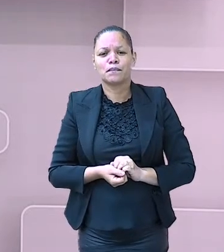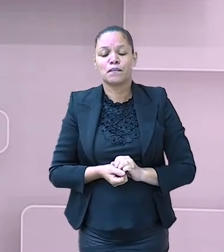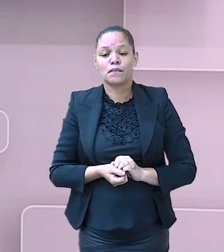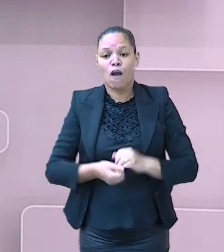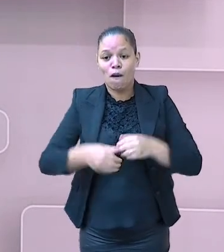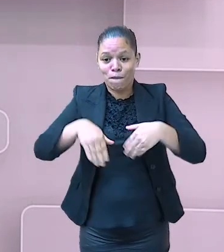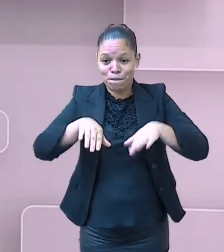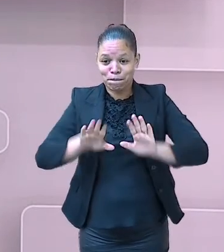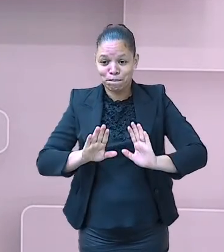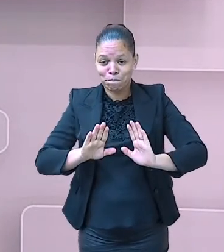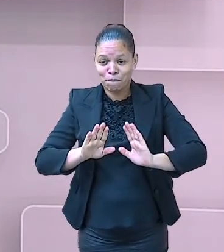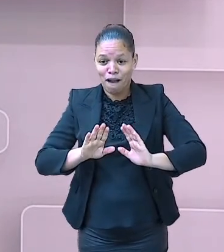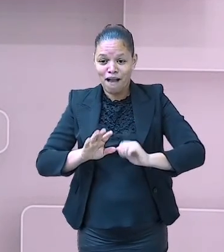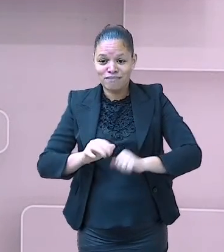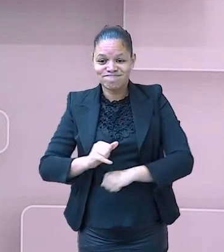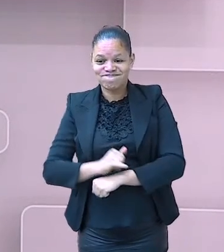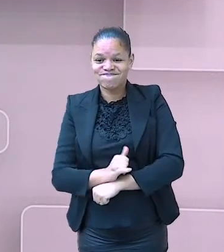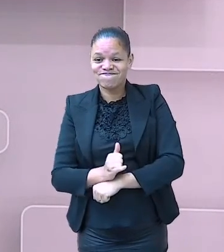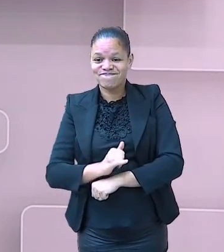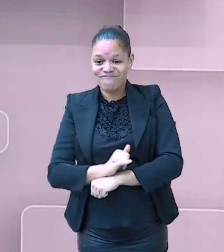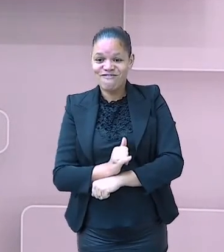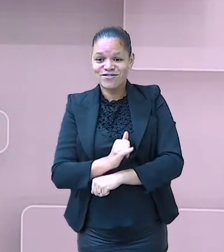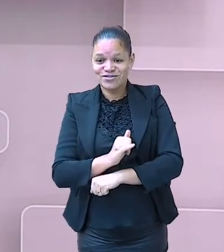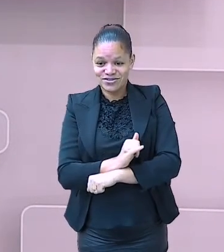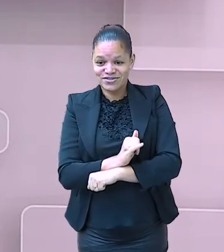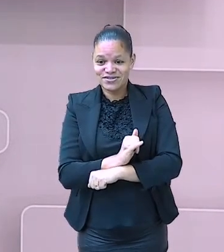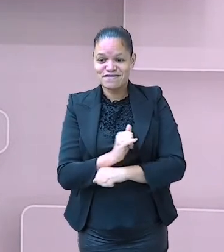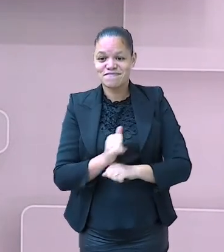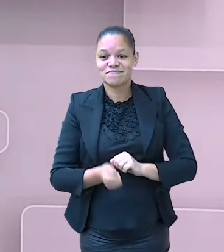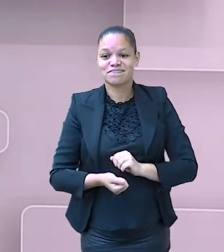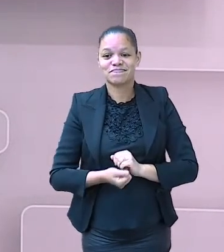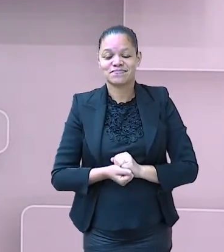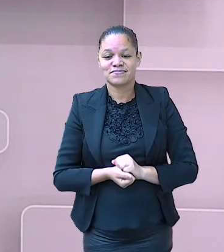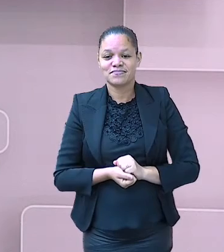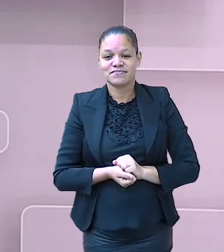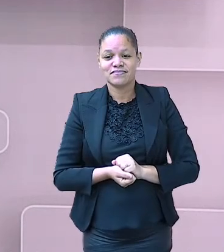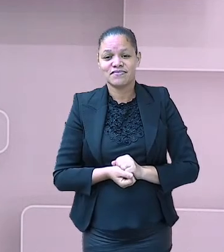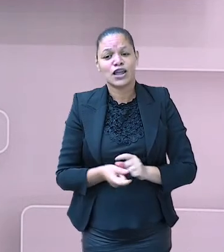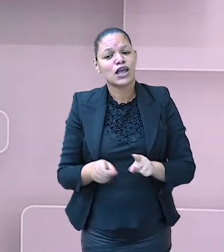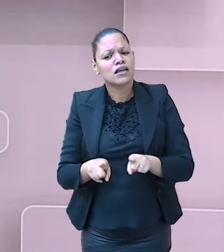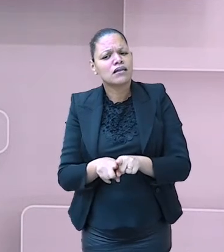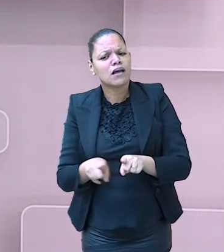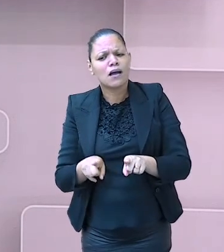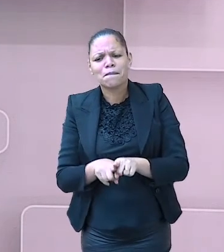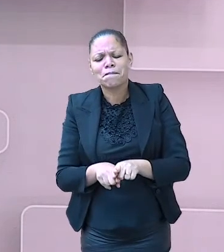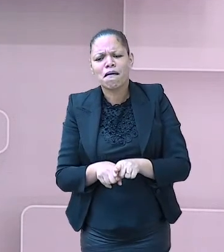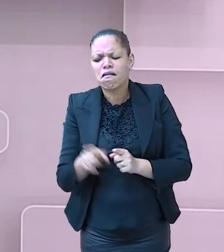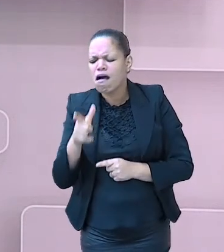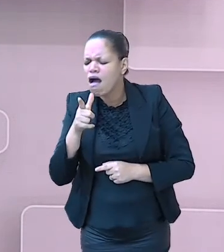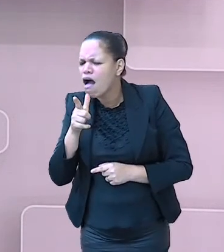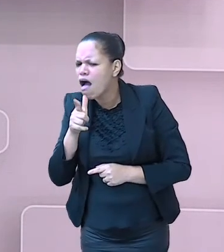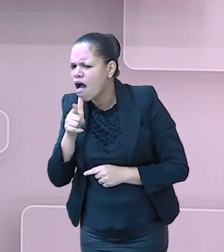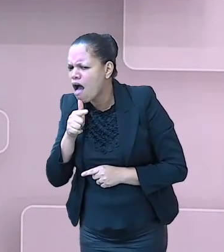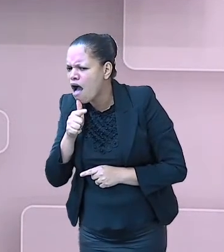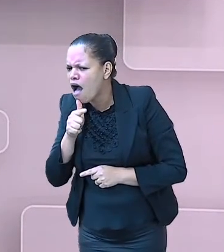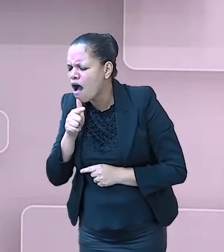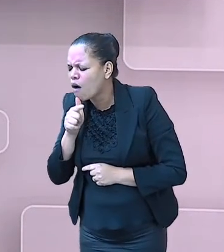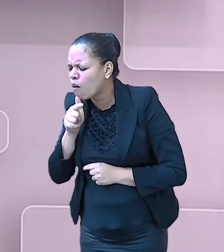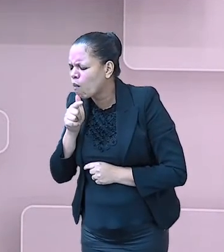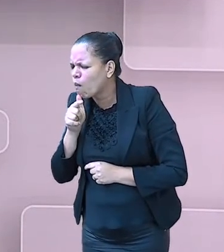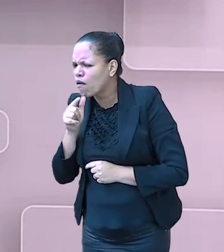mais gordinha mesmo. E o sapo, ele fica pouco na água. Então, o sapo, ele é